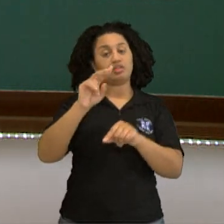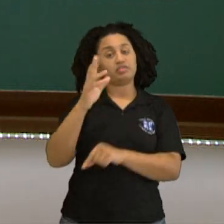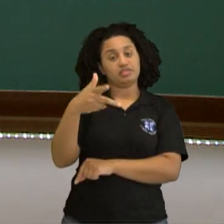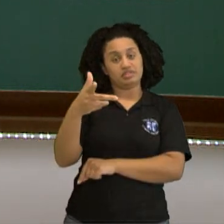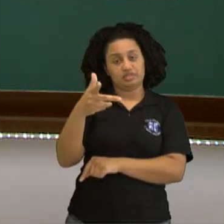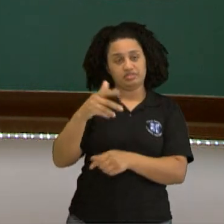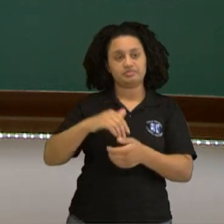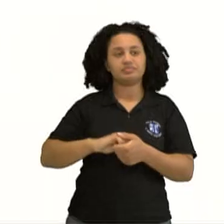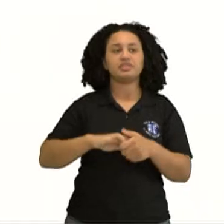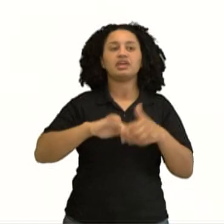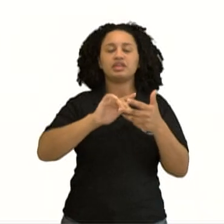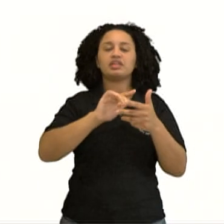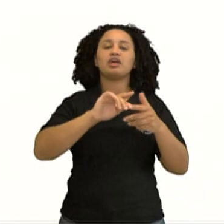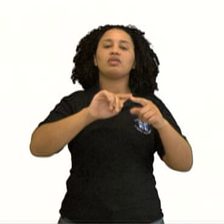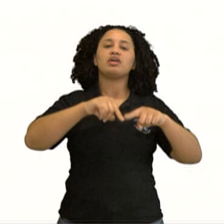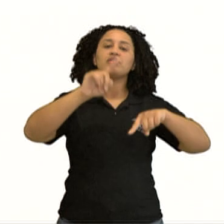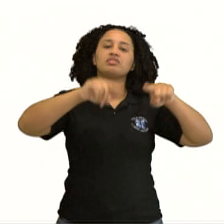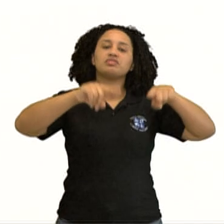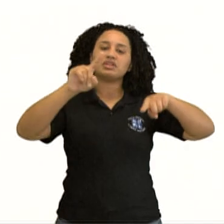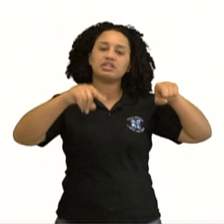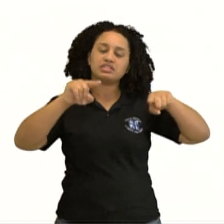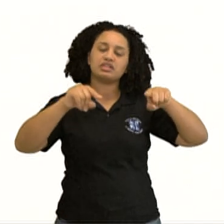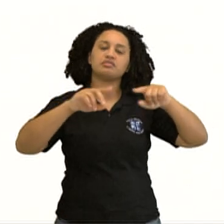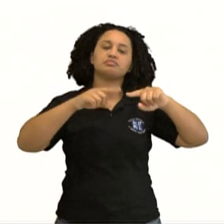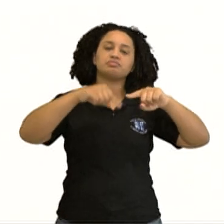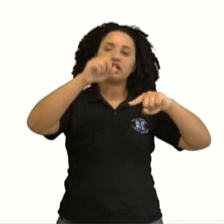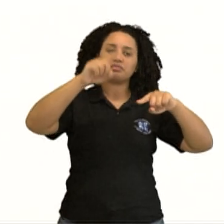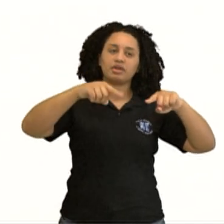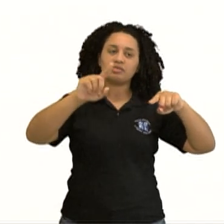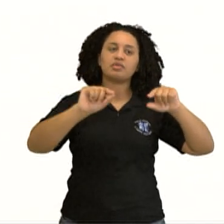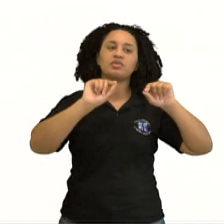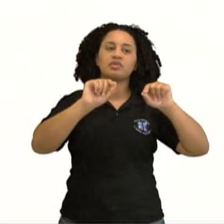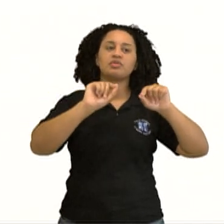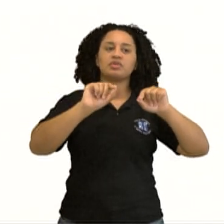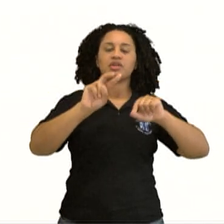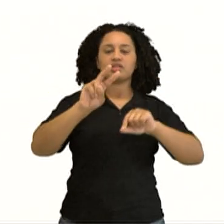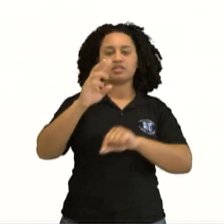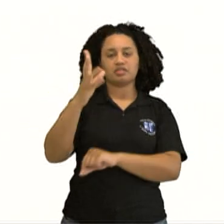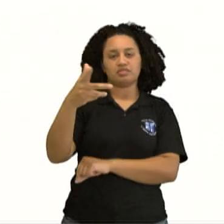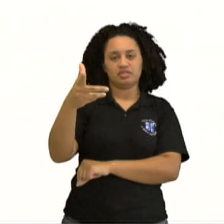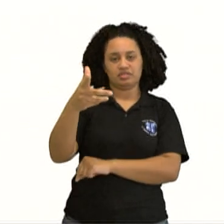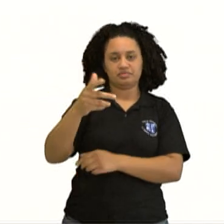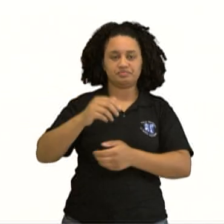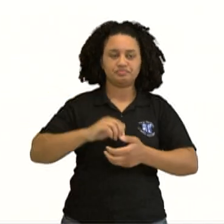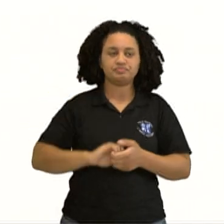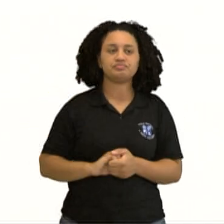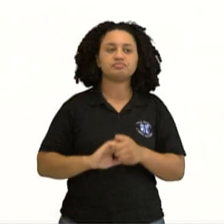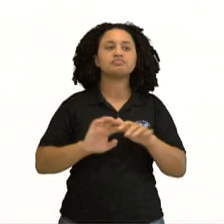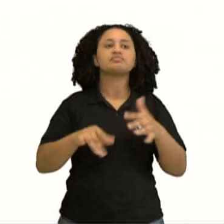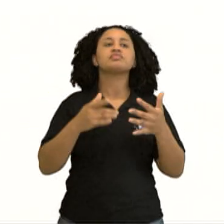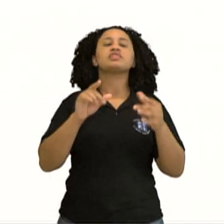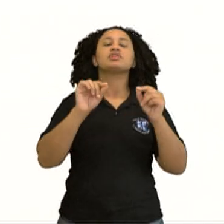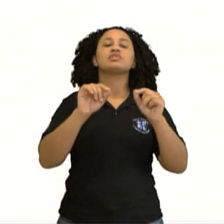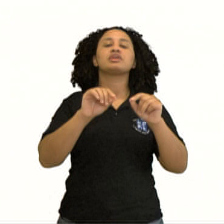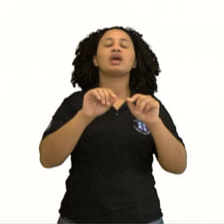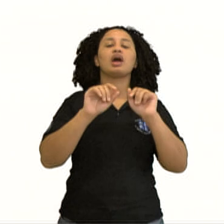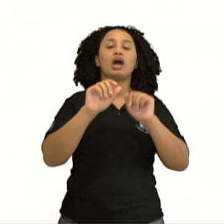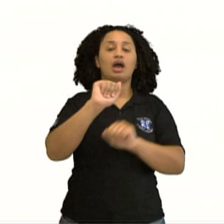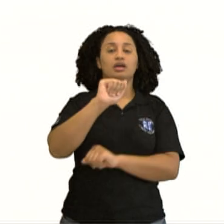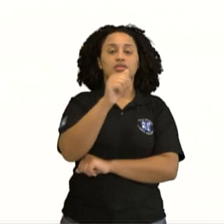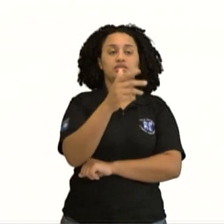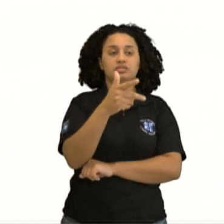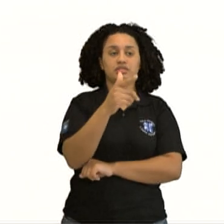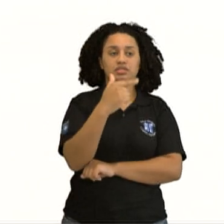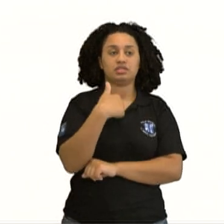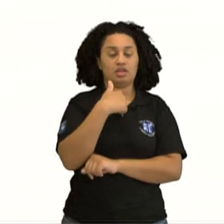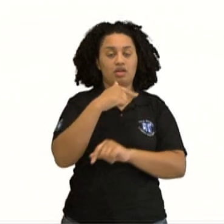Ou seja, é a taxa de variação, aumento ou redução da velocidade. Por definição, aceleração é